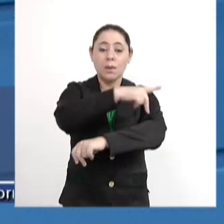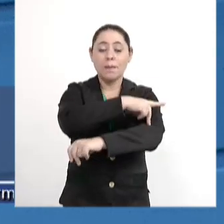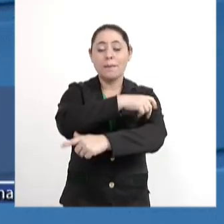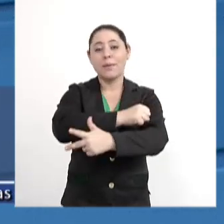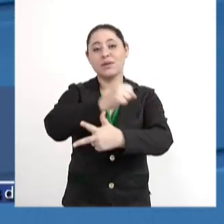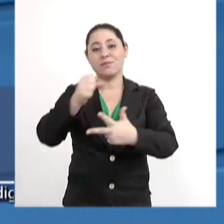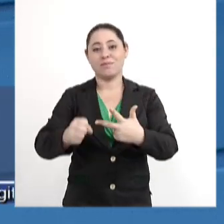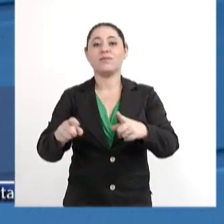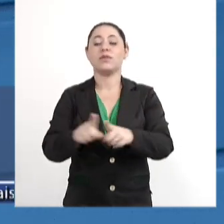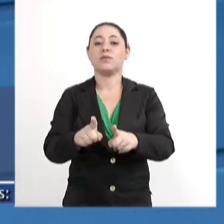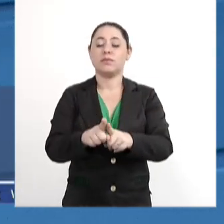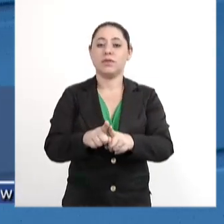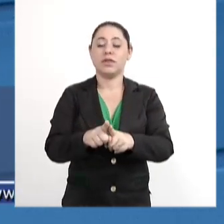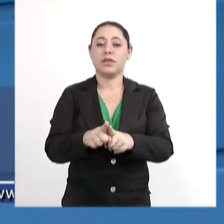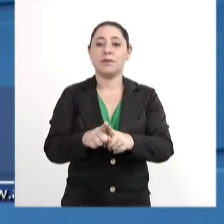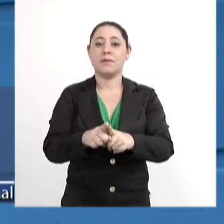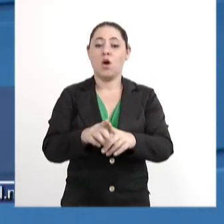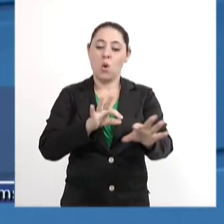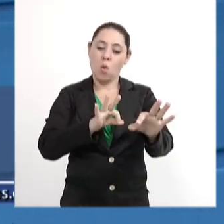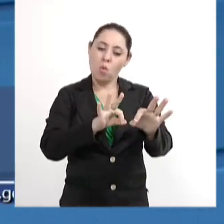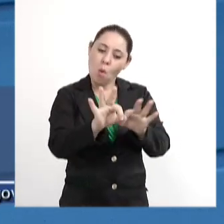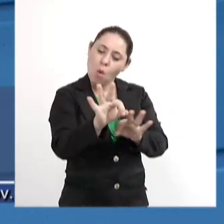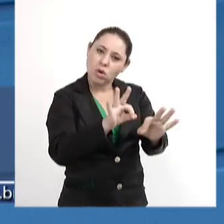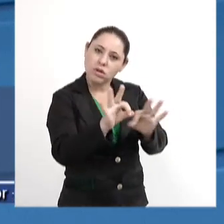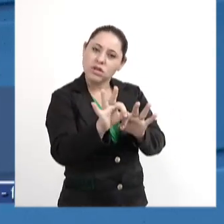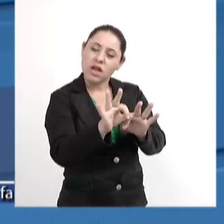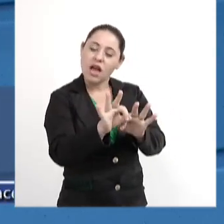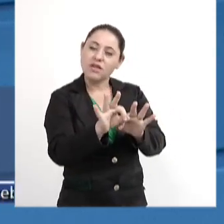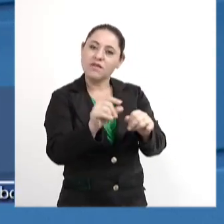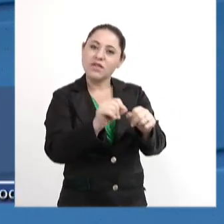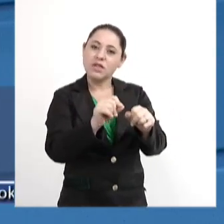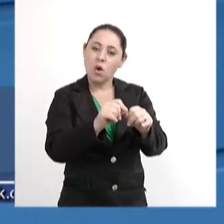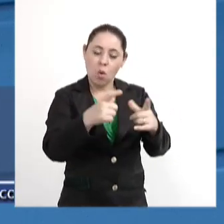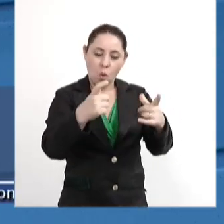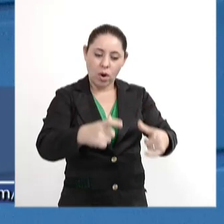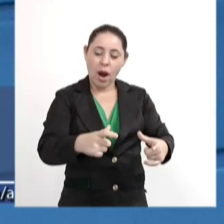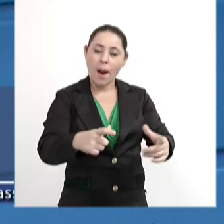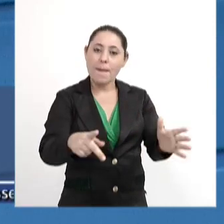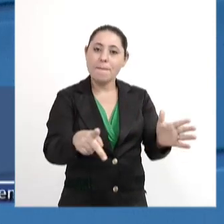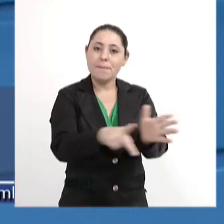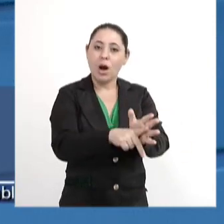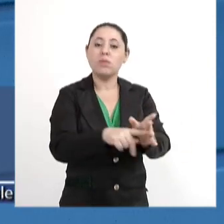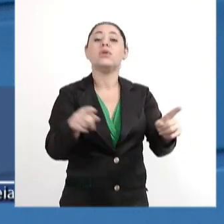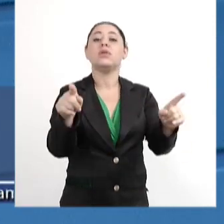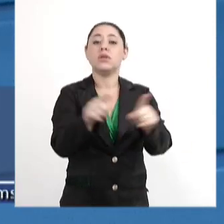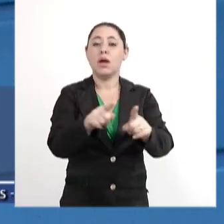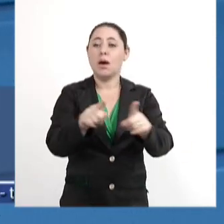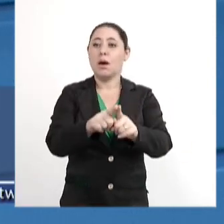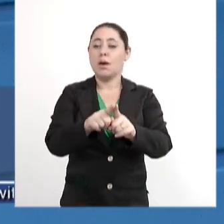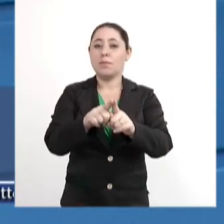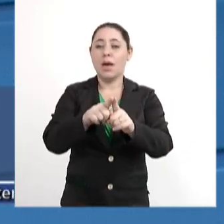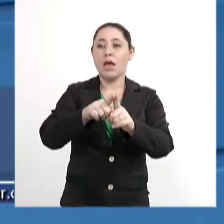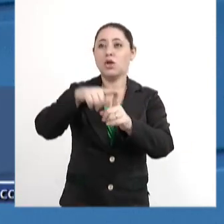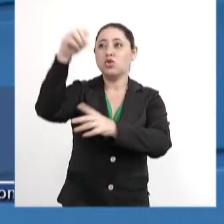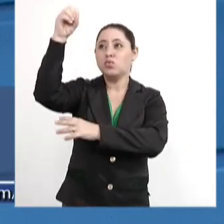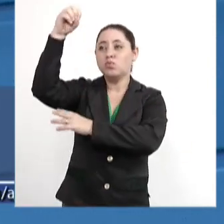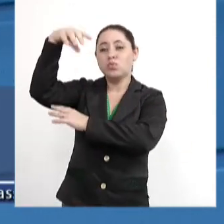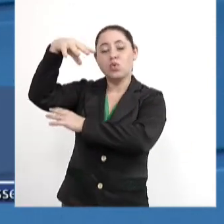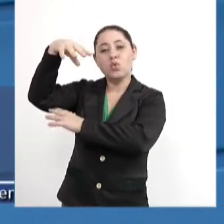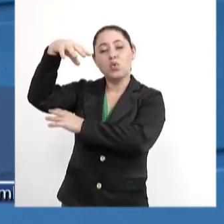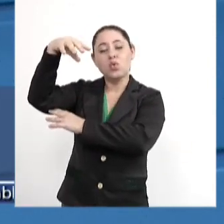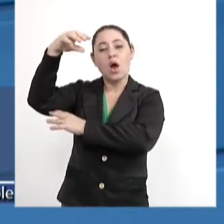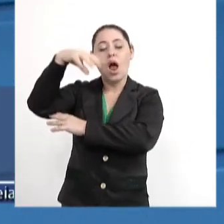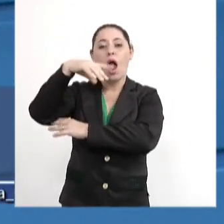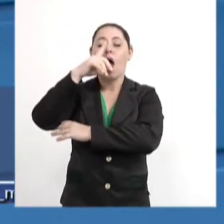para tanto, a instalação de bicicletários e de um vestiário com duchas de banho nos prédios